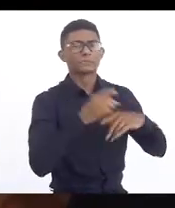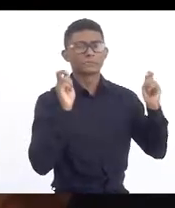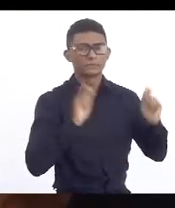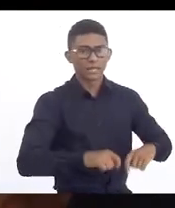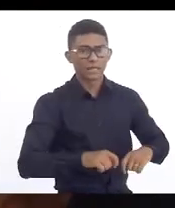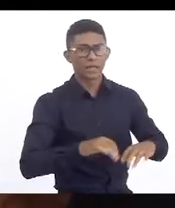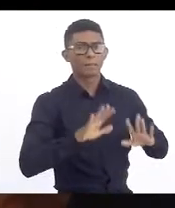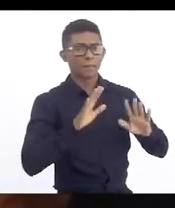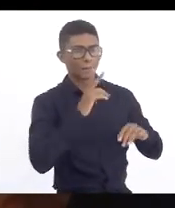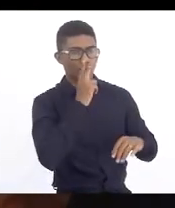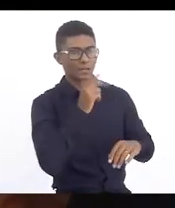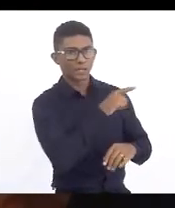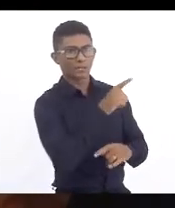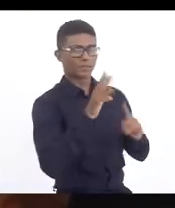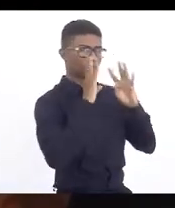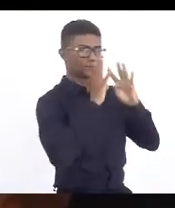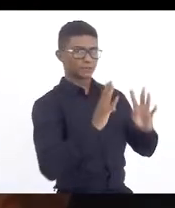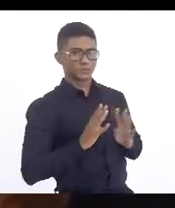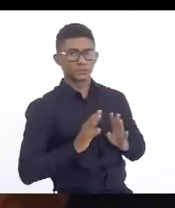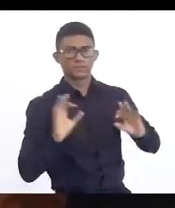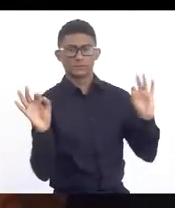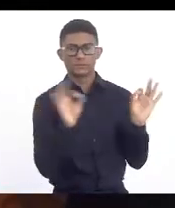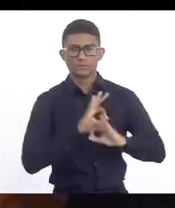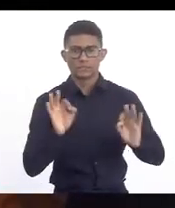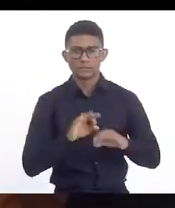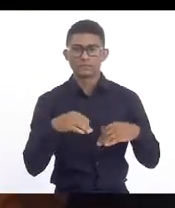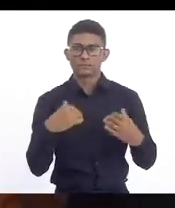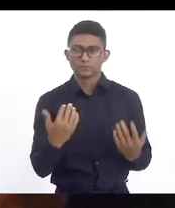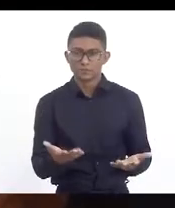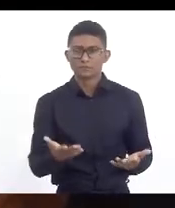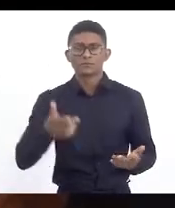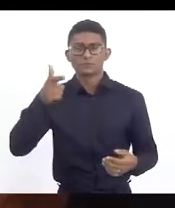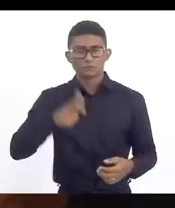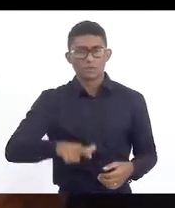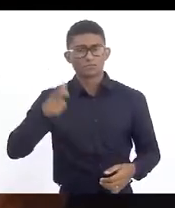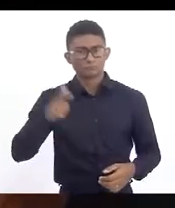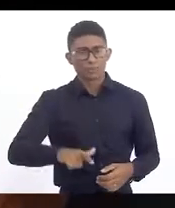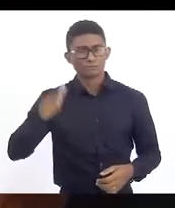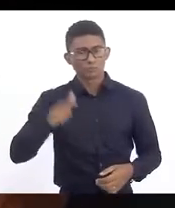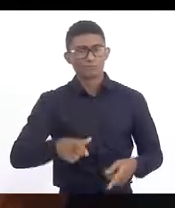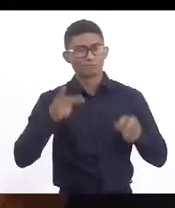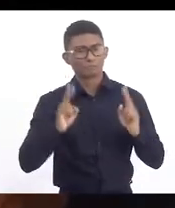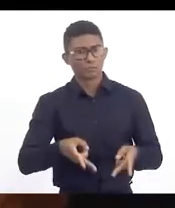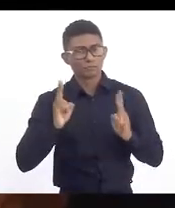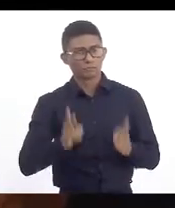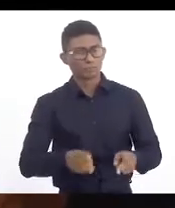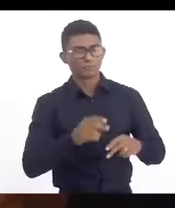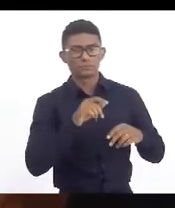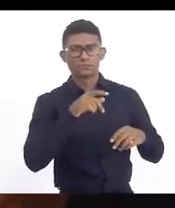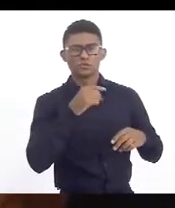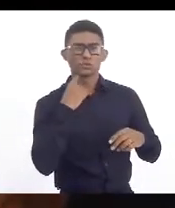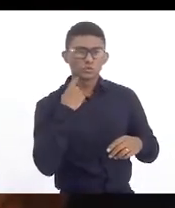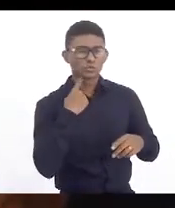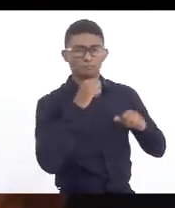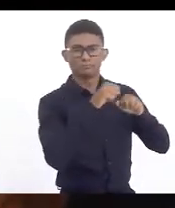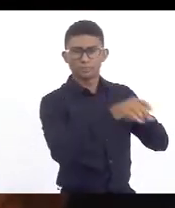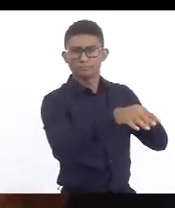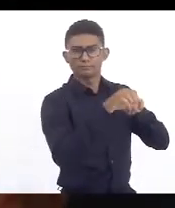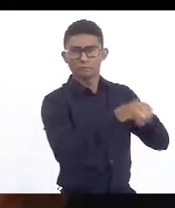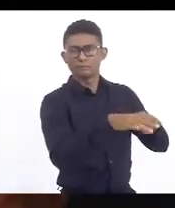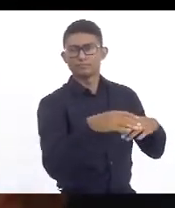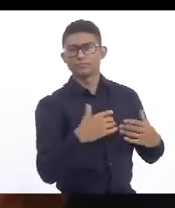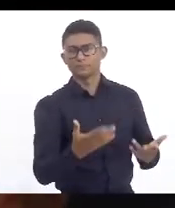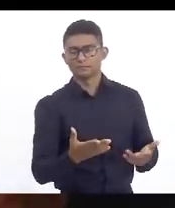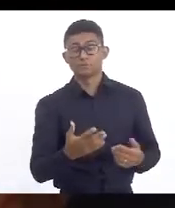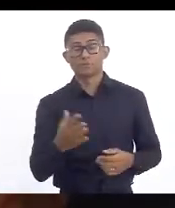dá o retorno que deveria. Então, Procon Água, renovas e as empresas continuam poluindo. Eu fui conselheiro do FECAM por